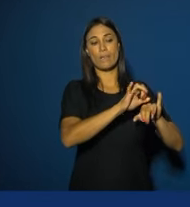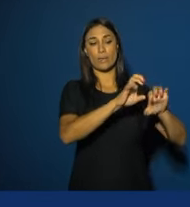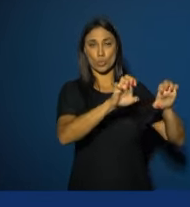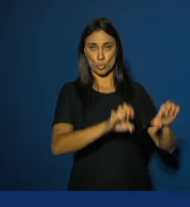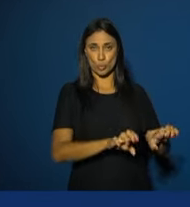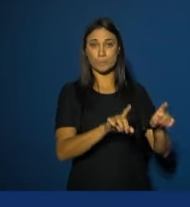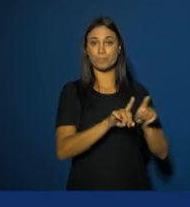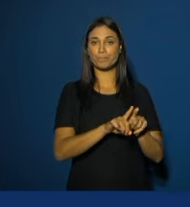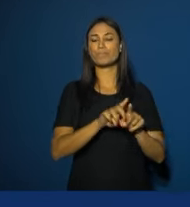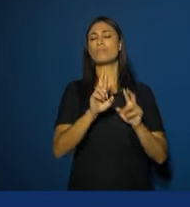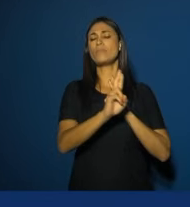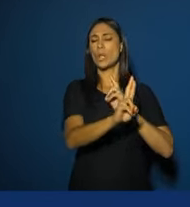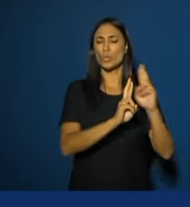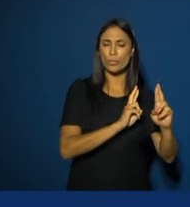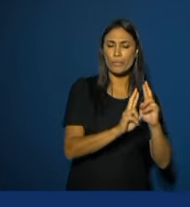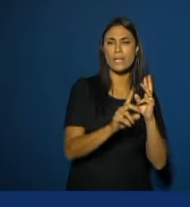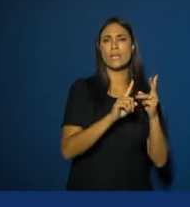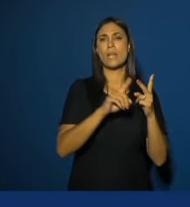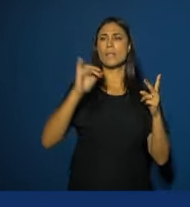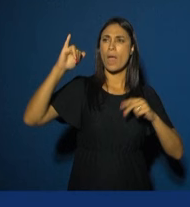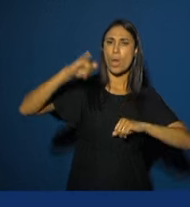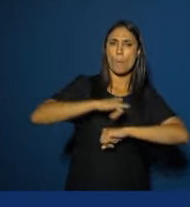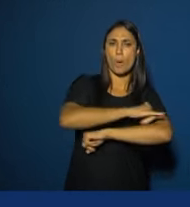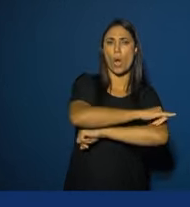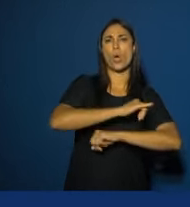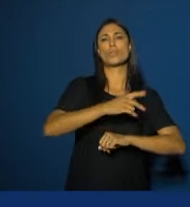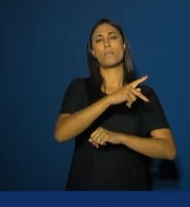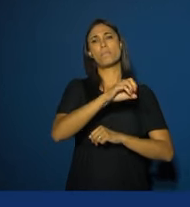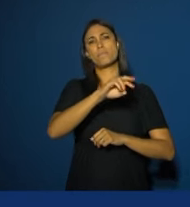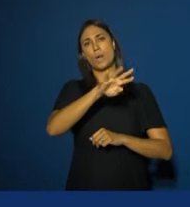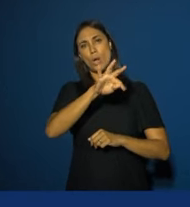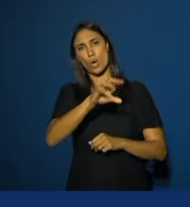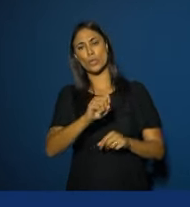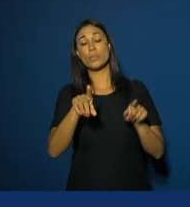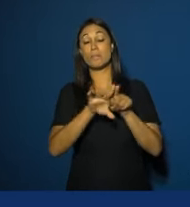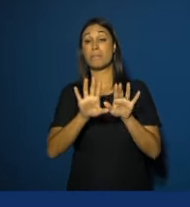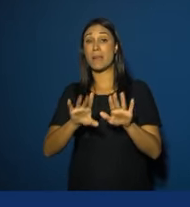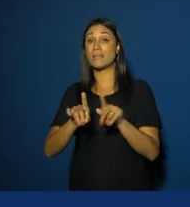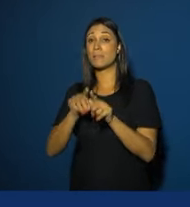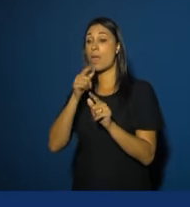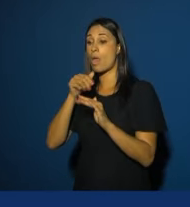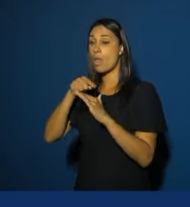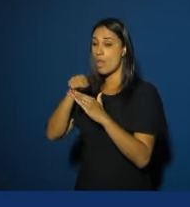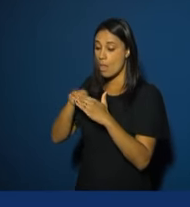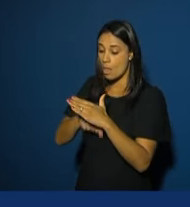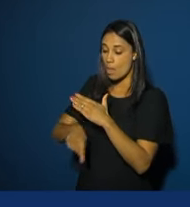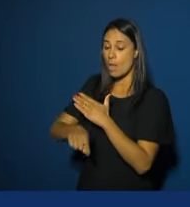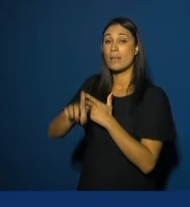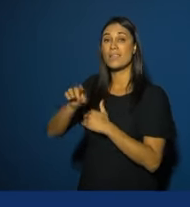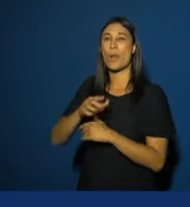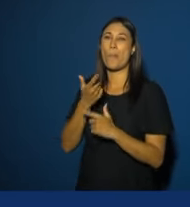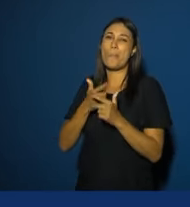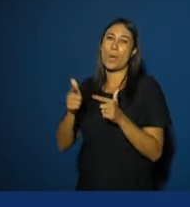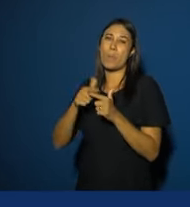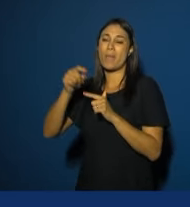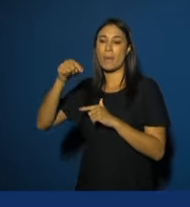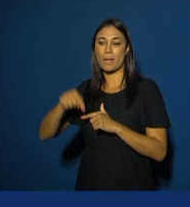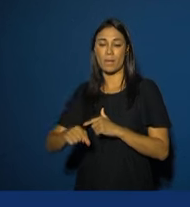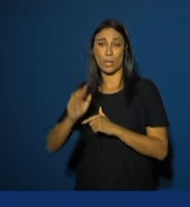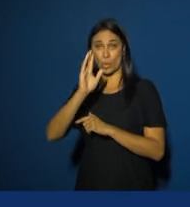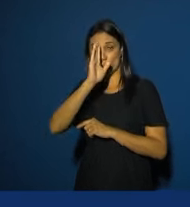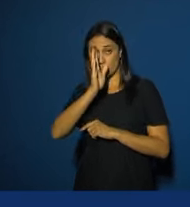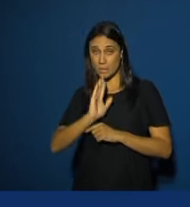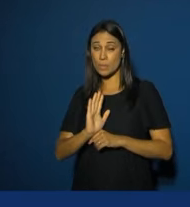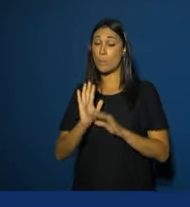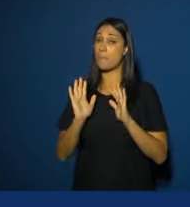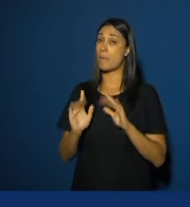rodovias, aeroportos, ferrovias, portos, mas eu diria, por exemplo, na área de saneamento, que é um grande problema no Brasil, mas é